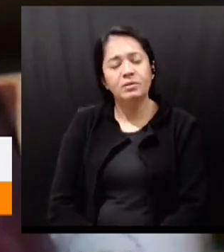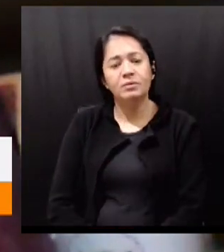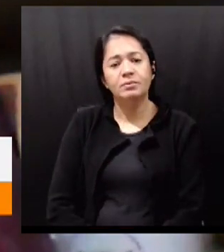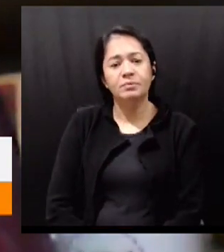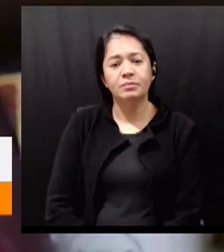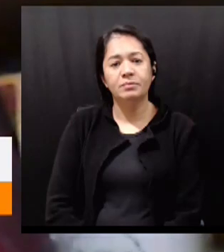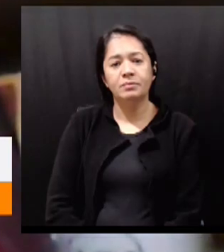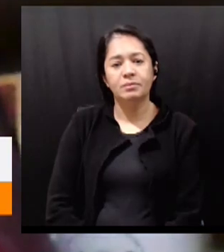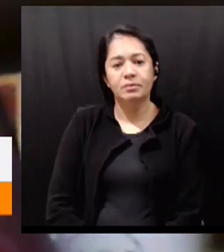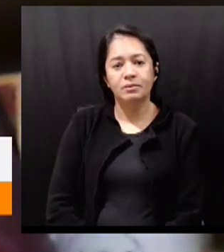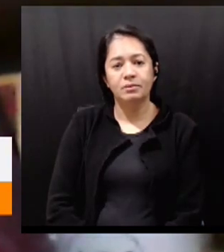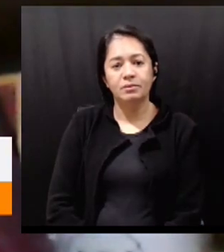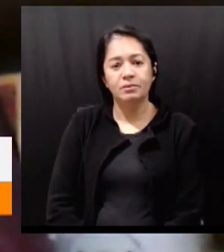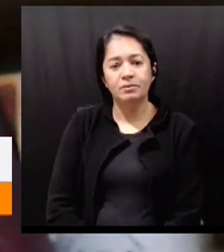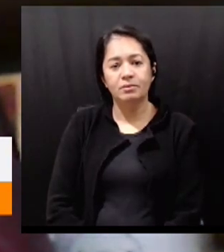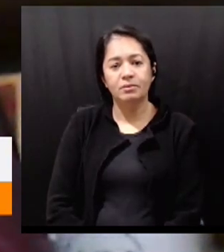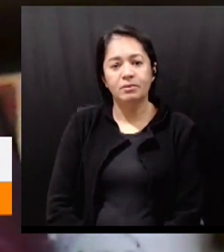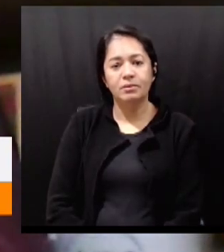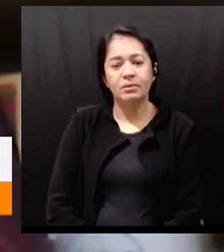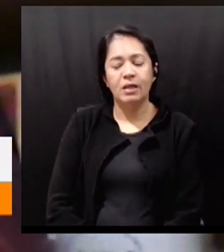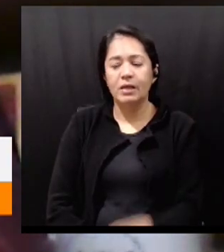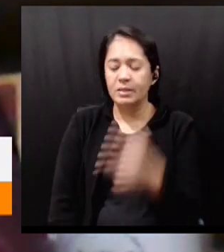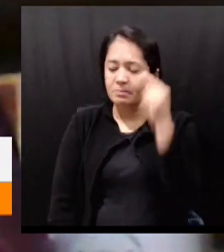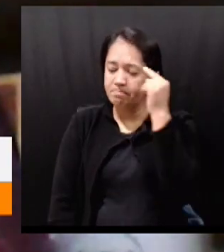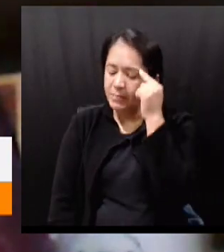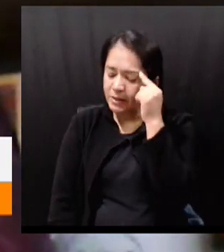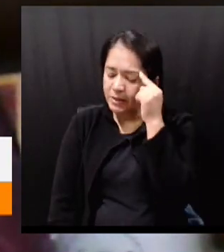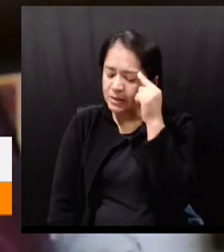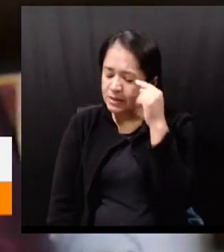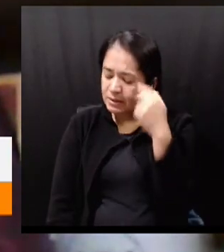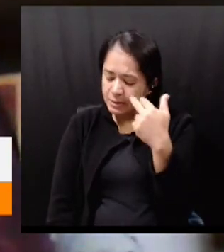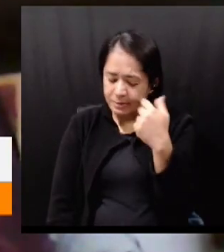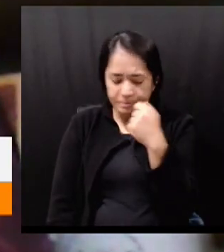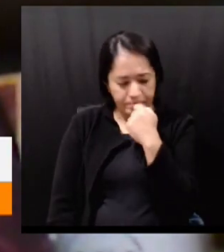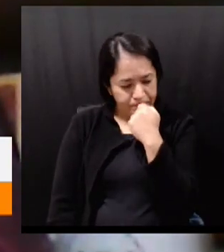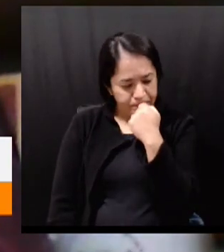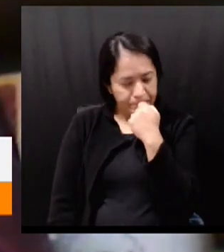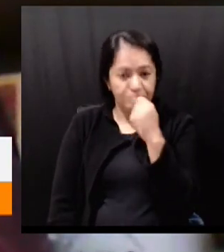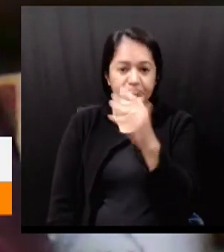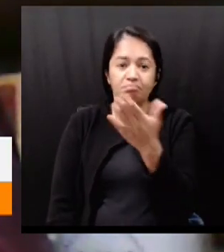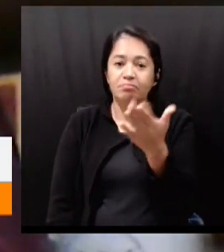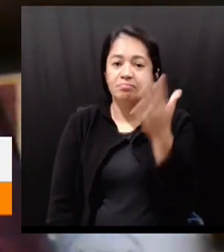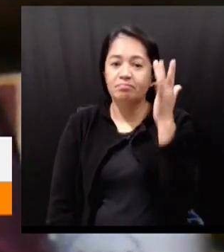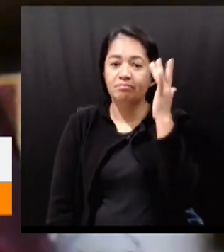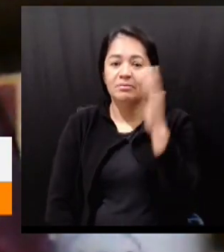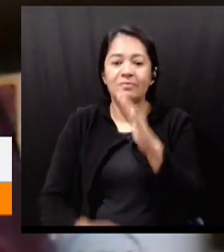Elas olham, pensam, refletem, né? Nenhum momento.